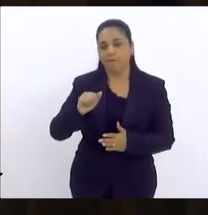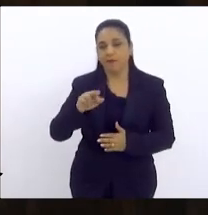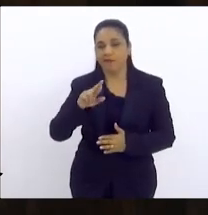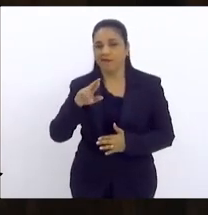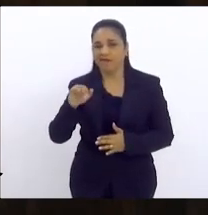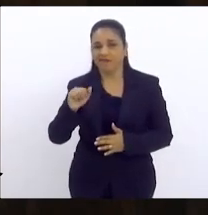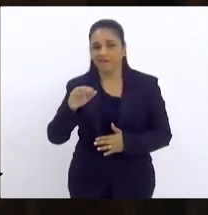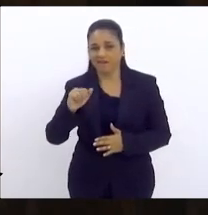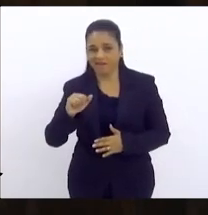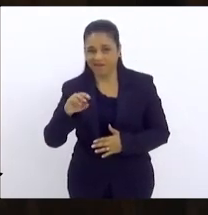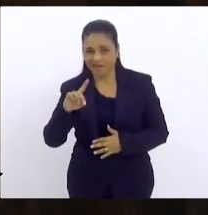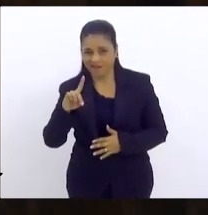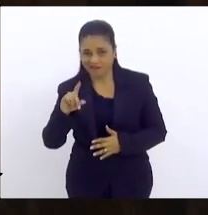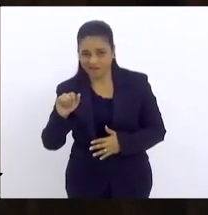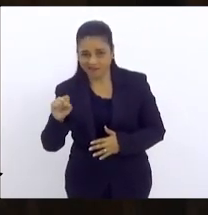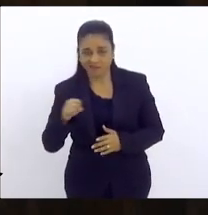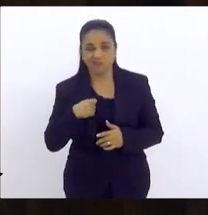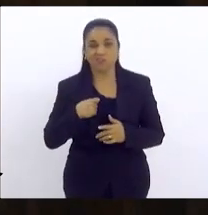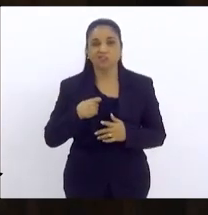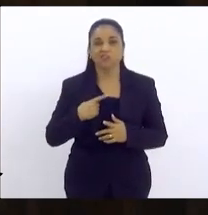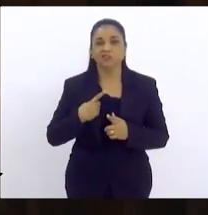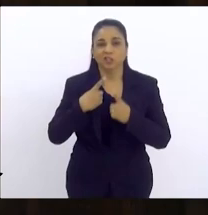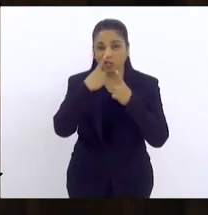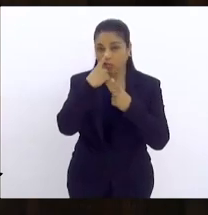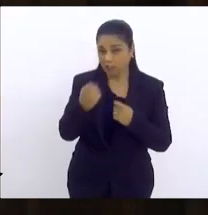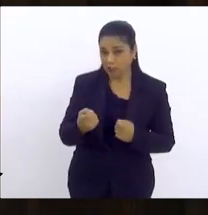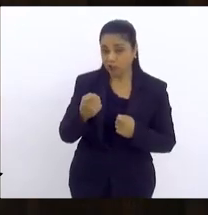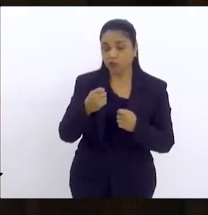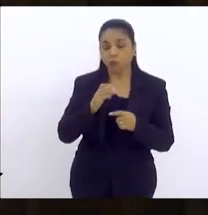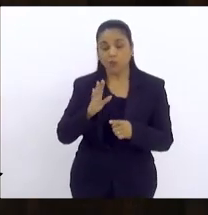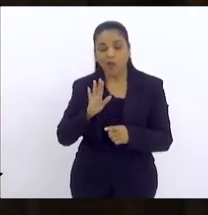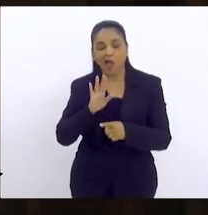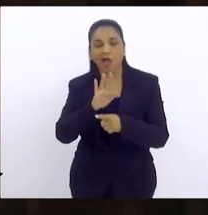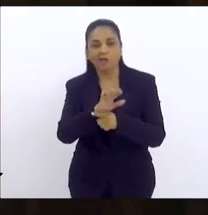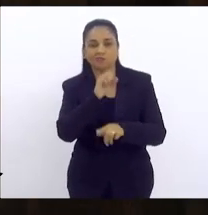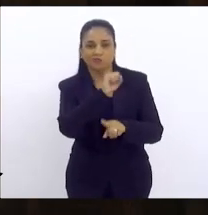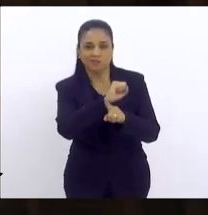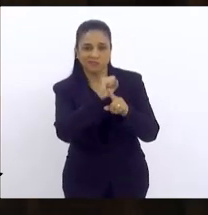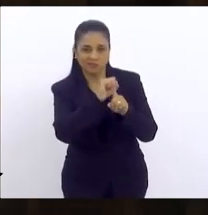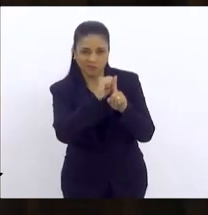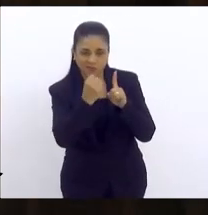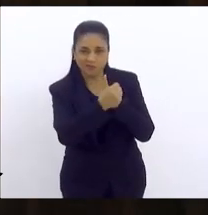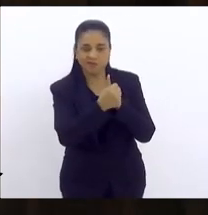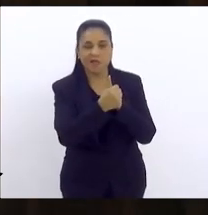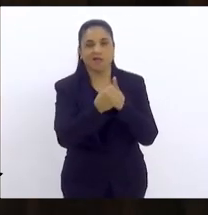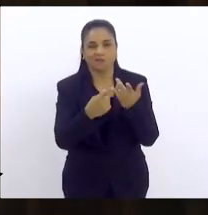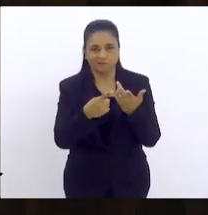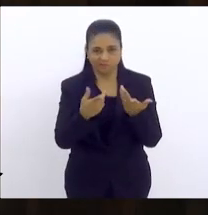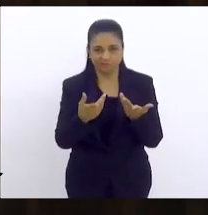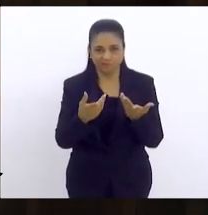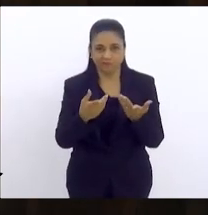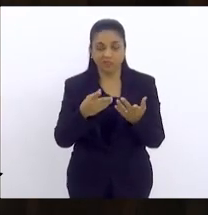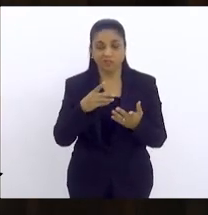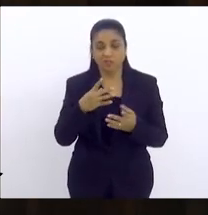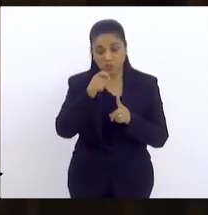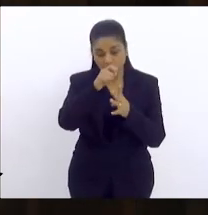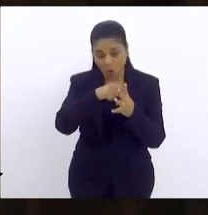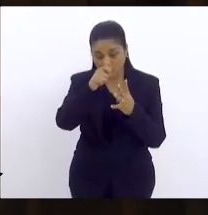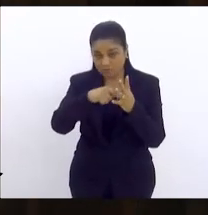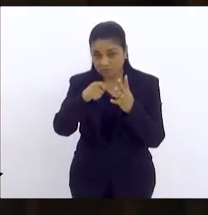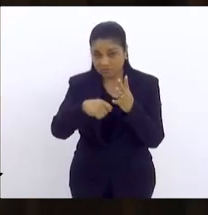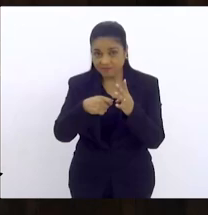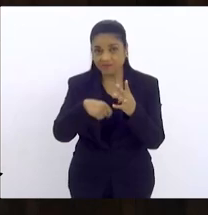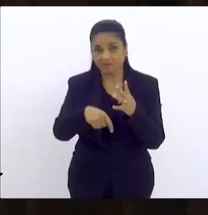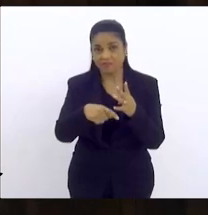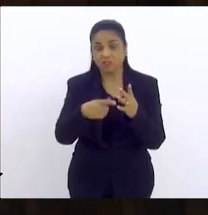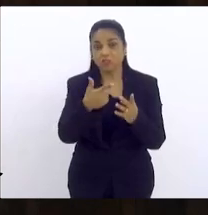Entulhos lixo para atendemos a sociedade da melhor forma possível nós já retiramos só esses quatro primeiros meses do